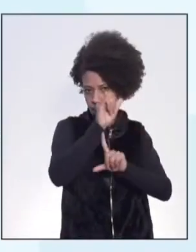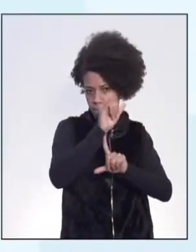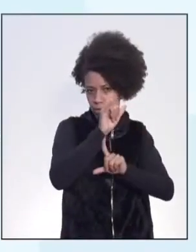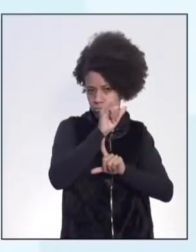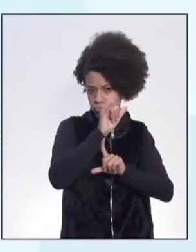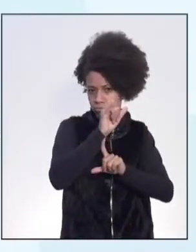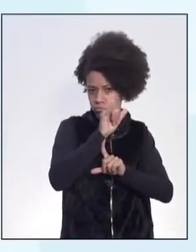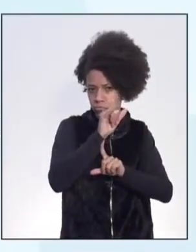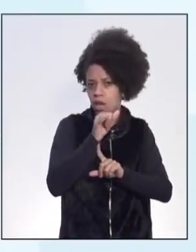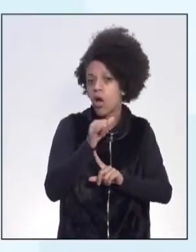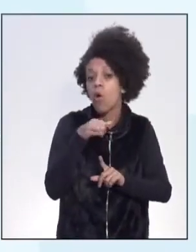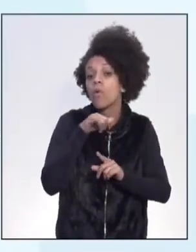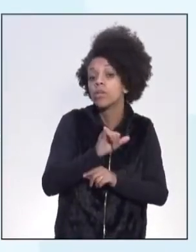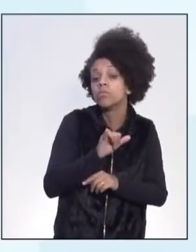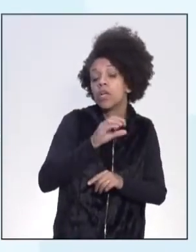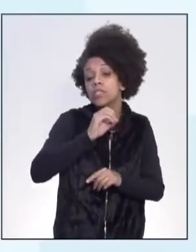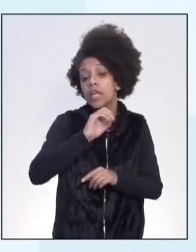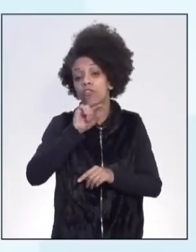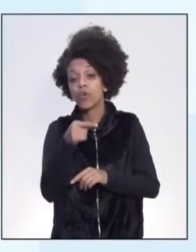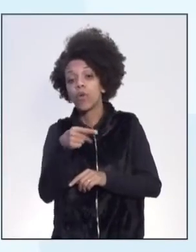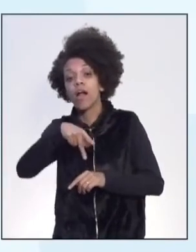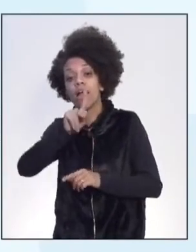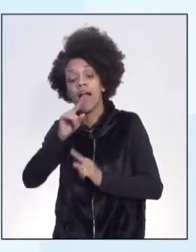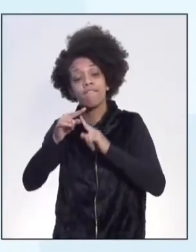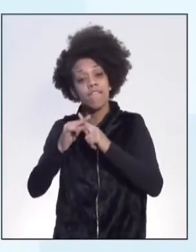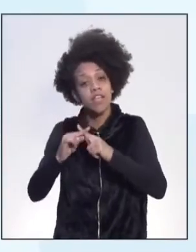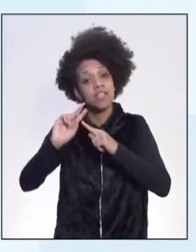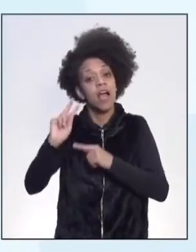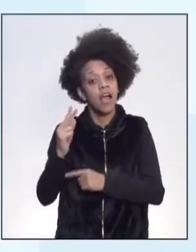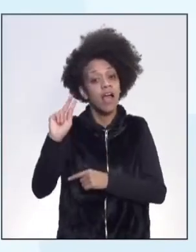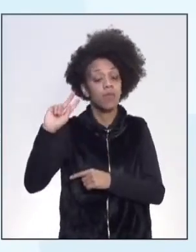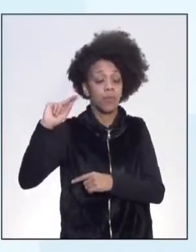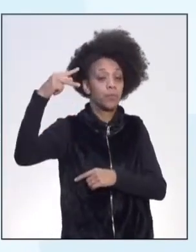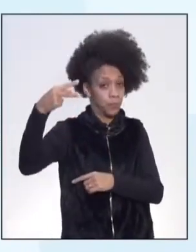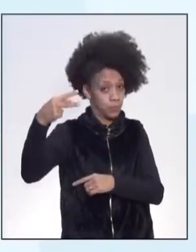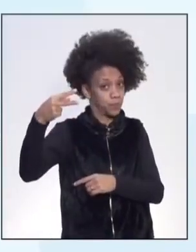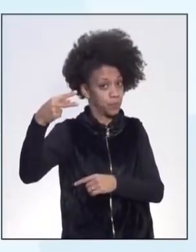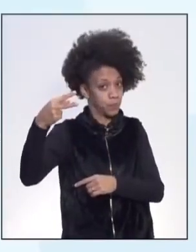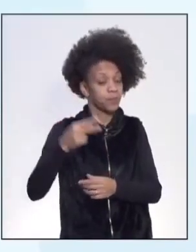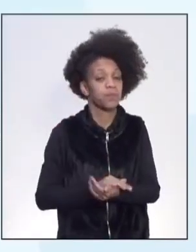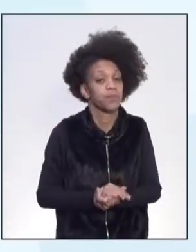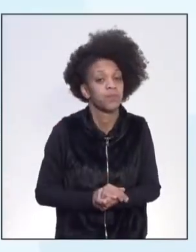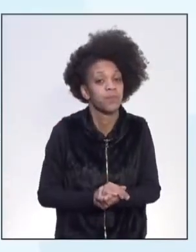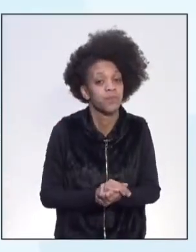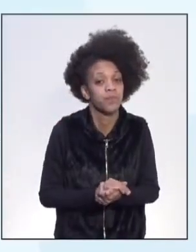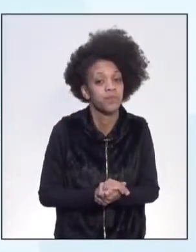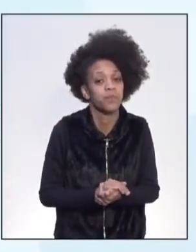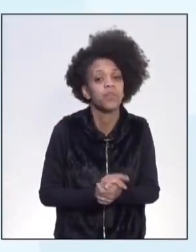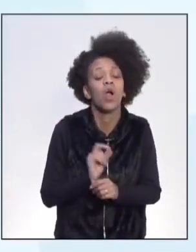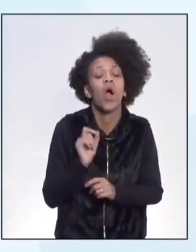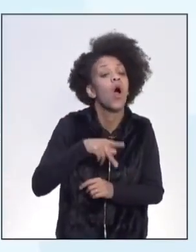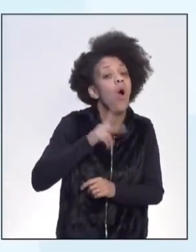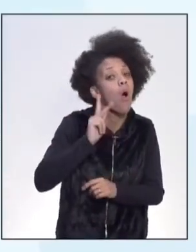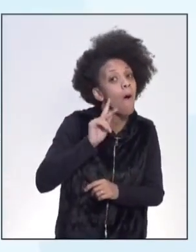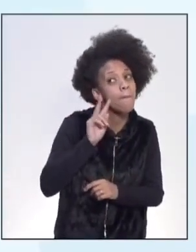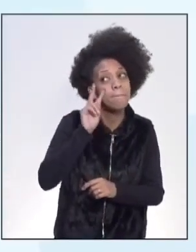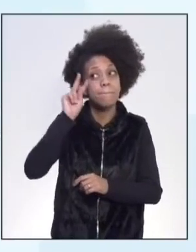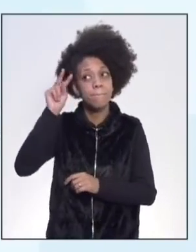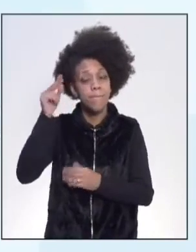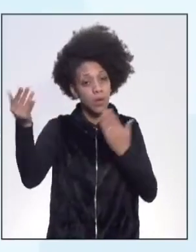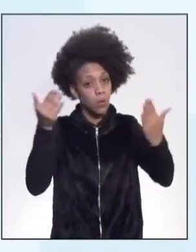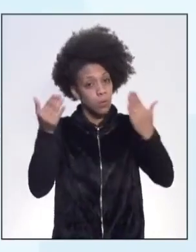cima. Cruza o y no 0, k vezes h ao quadrado. K, olha quem é o k comparando ali em cima, e